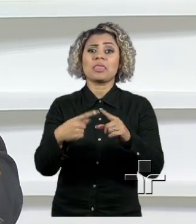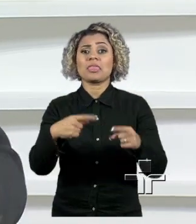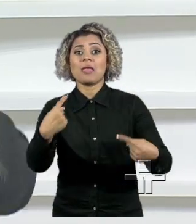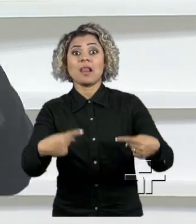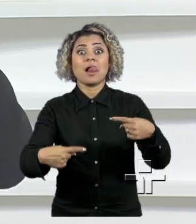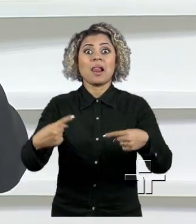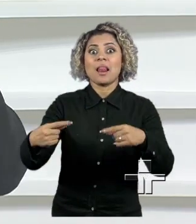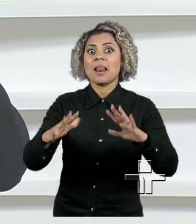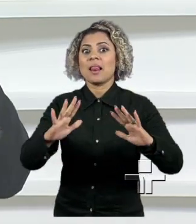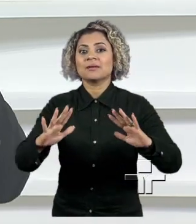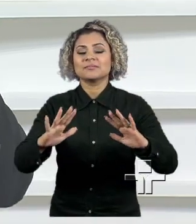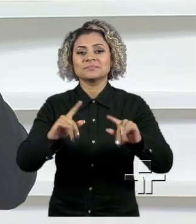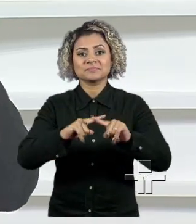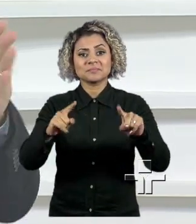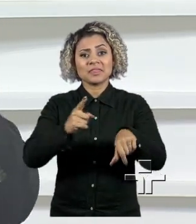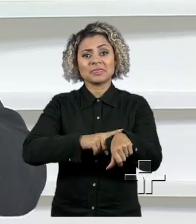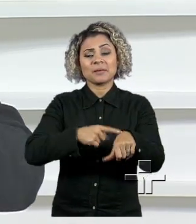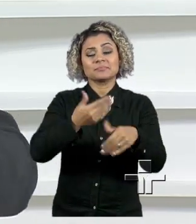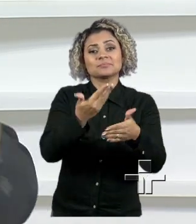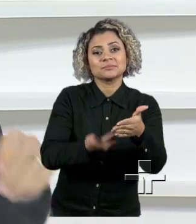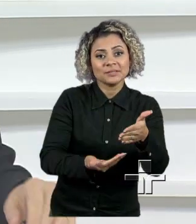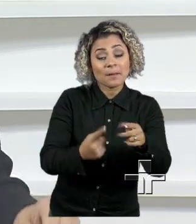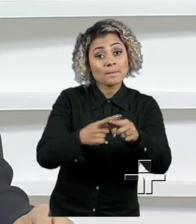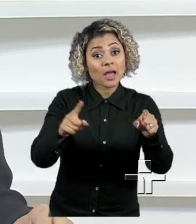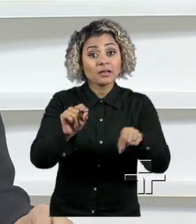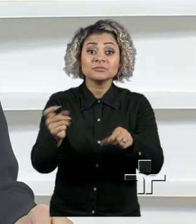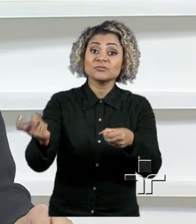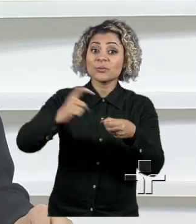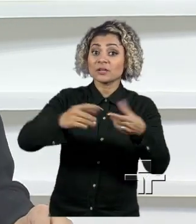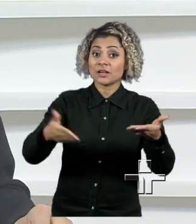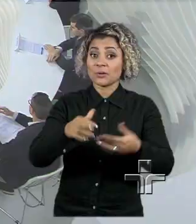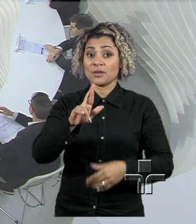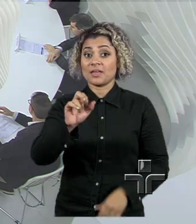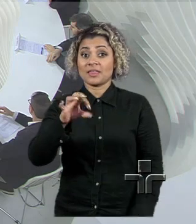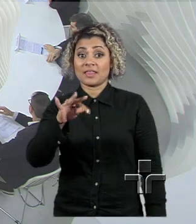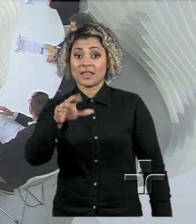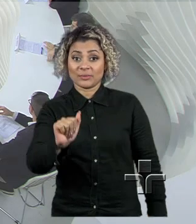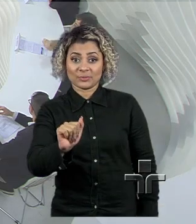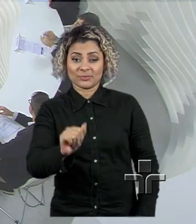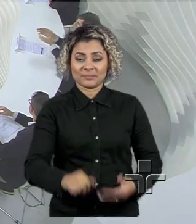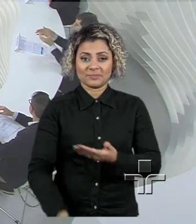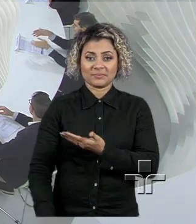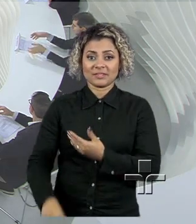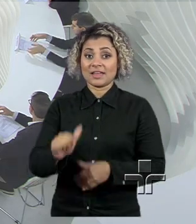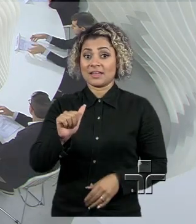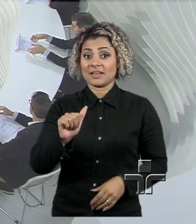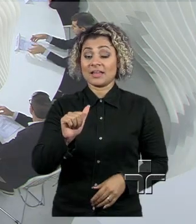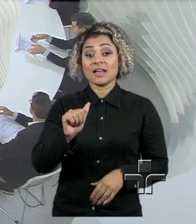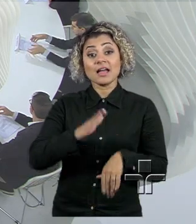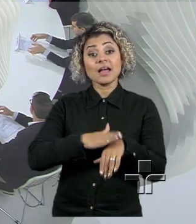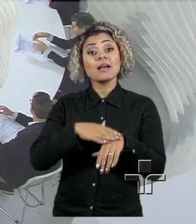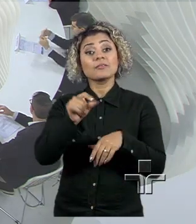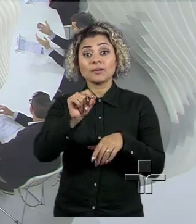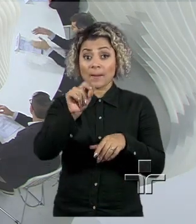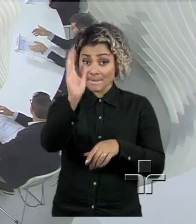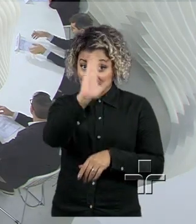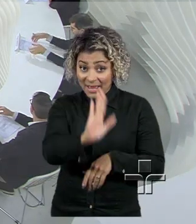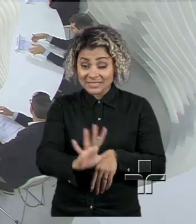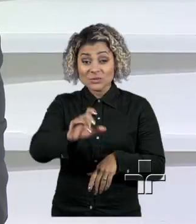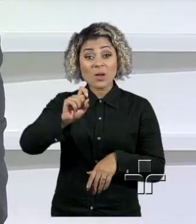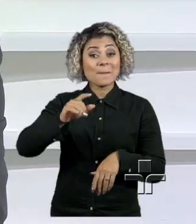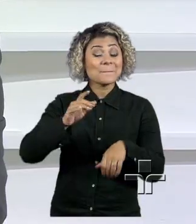terminando nosso tempo, então recuperando Thiago e Andréa. Ok. Alexandre, o Brasil é um dos países mais caros